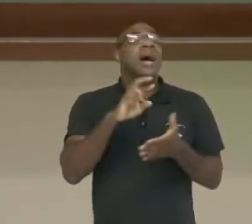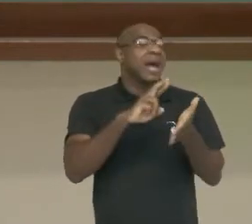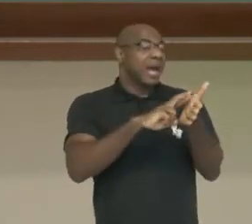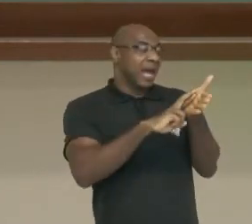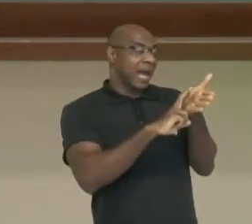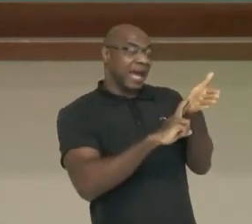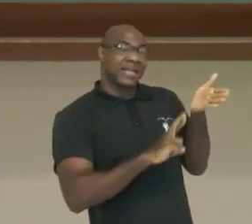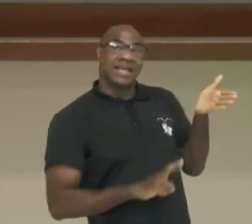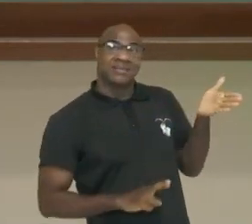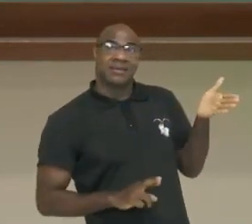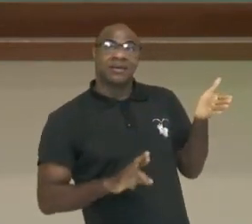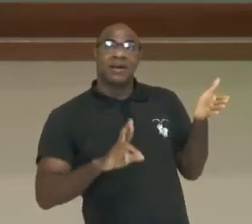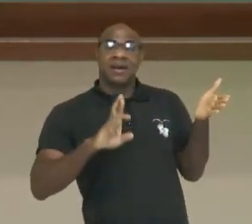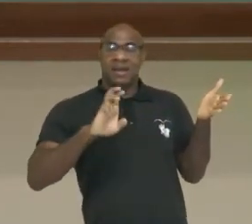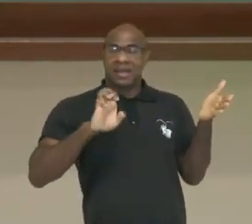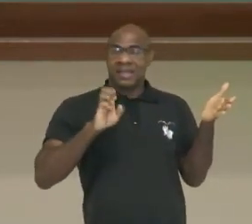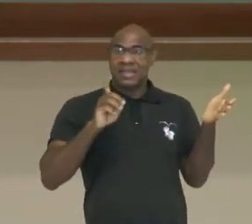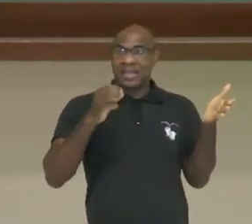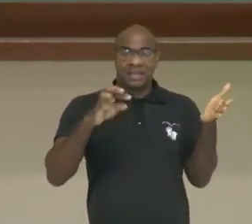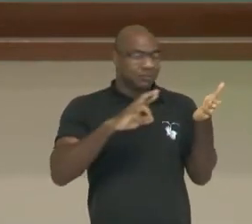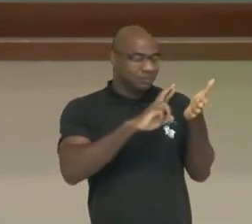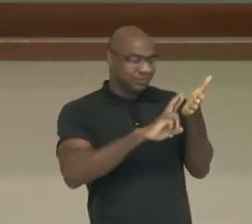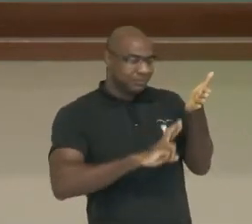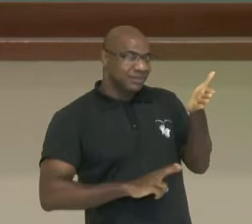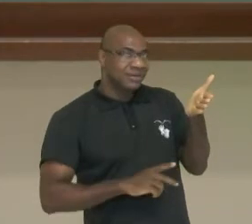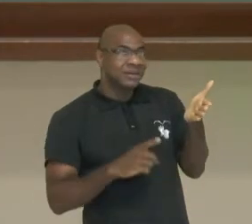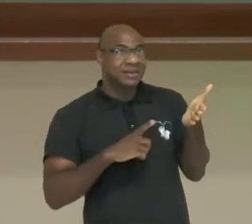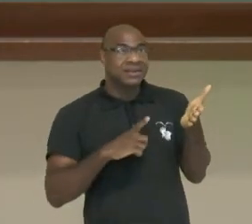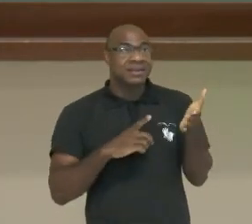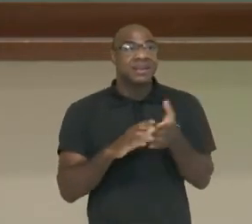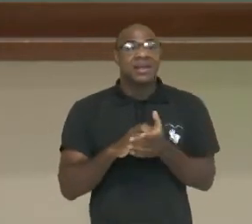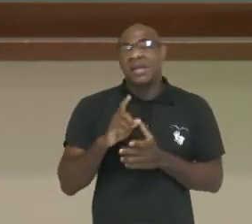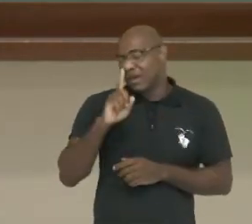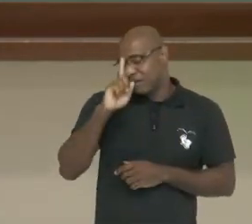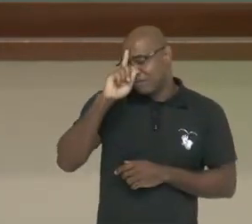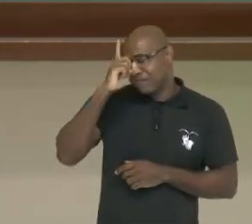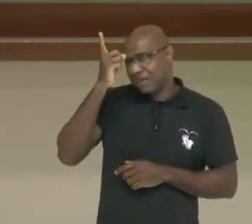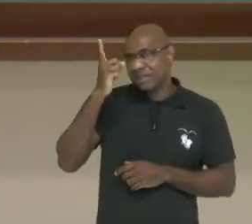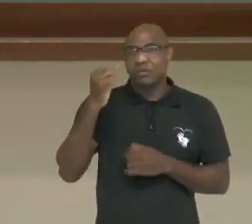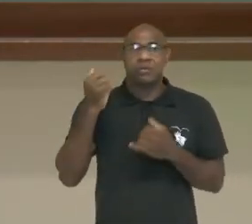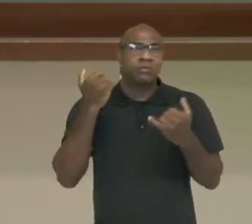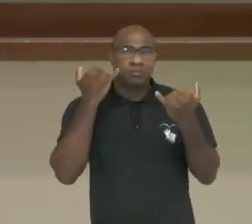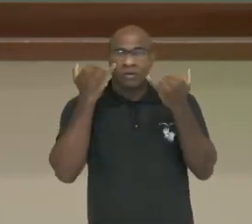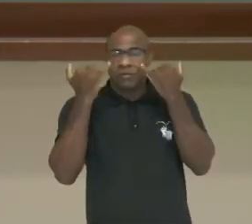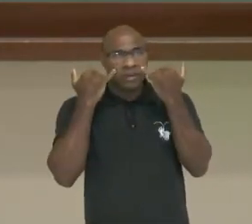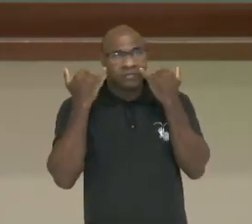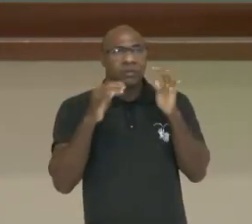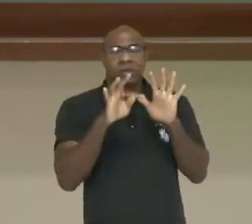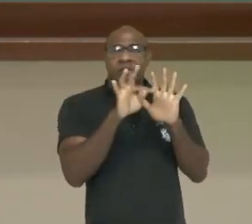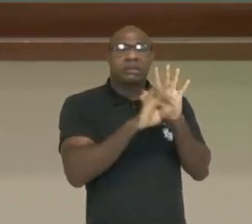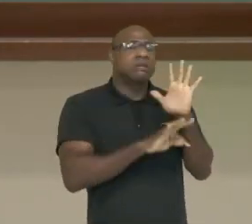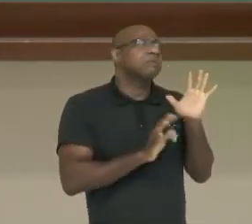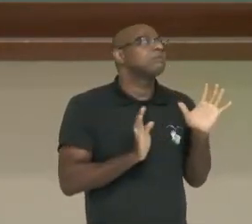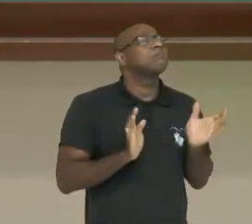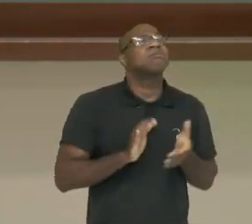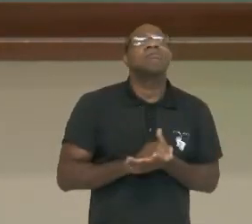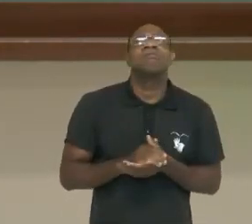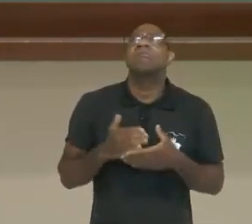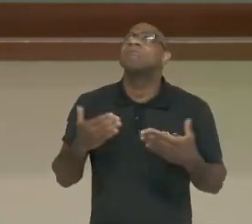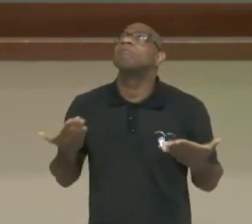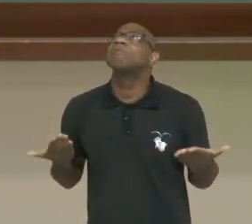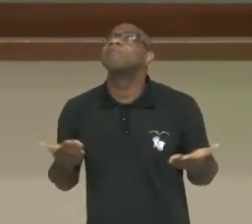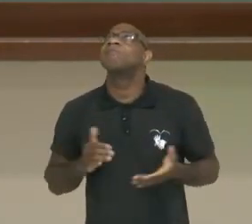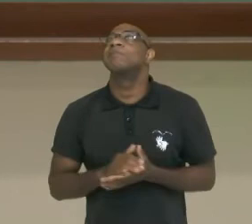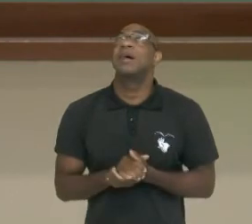produção de texto. E eu tenho lá um dado, que eu invento um dado no texto. Vou inventar aqui agora, né?